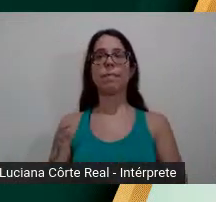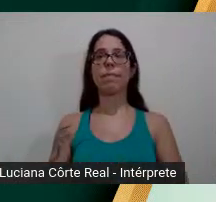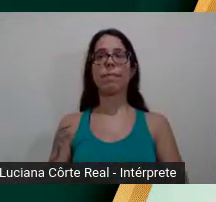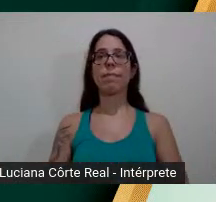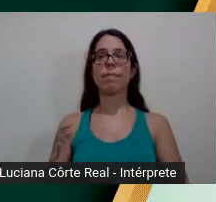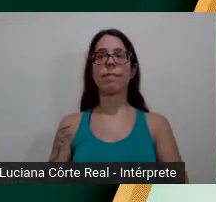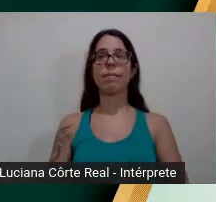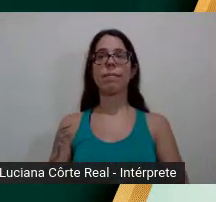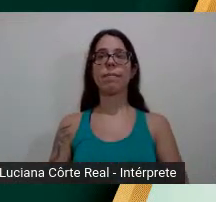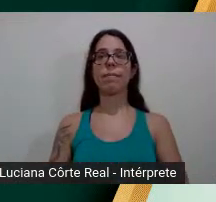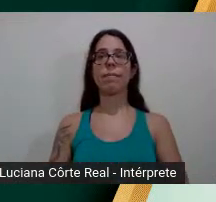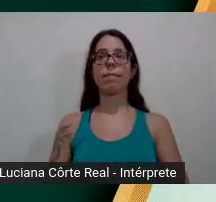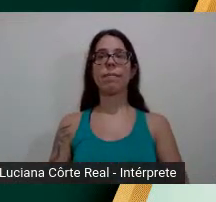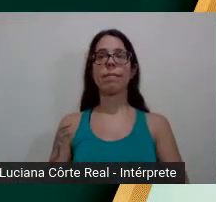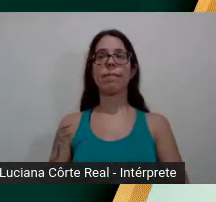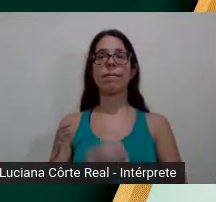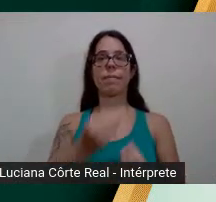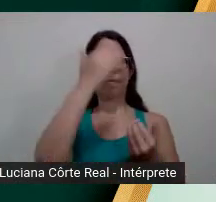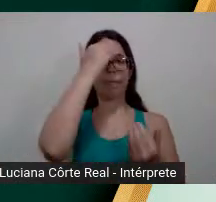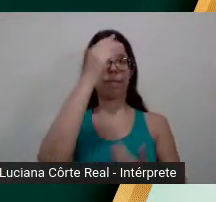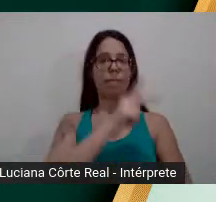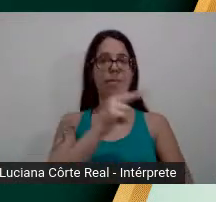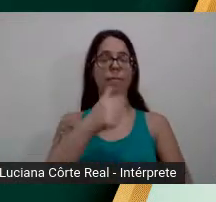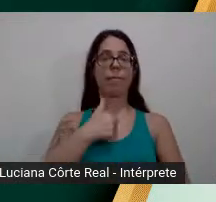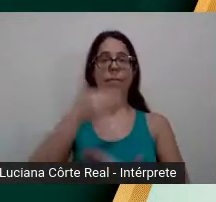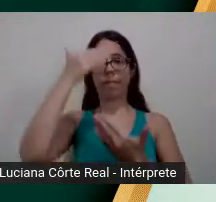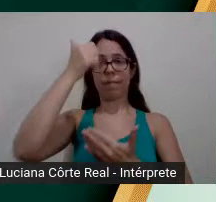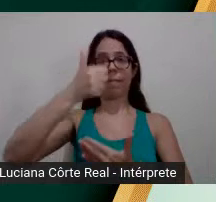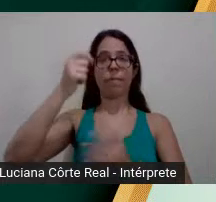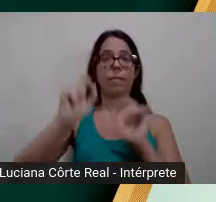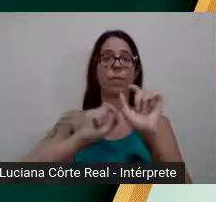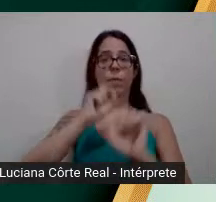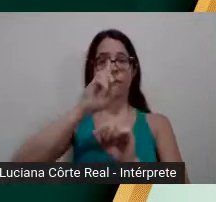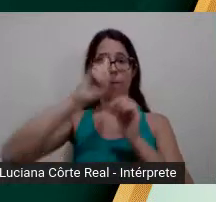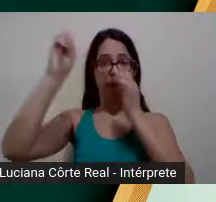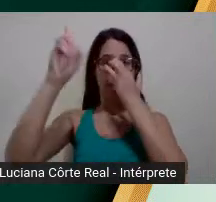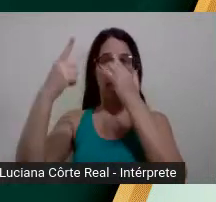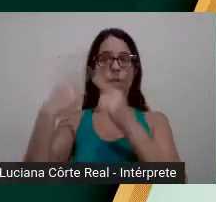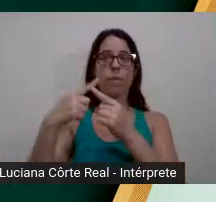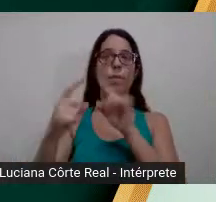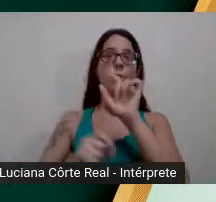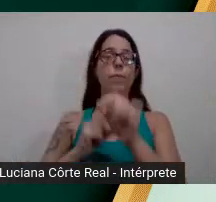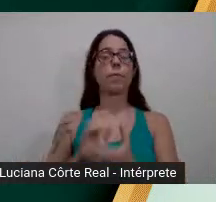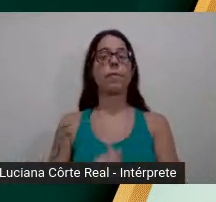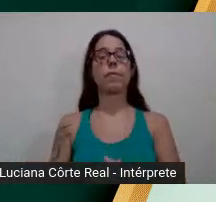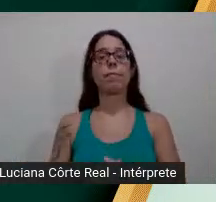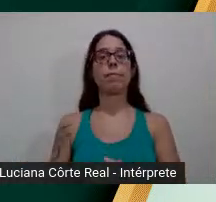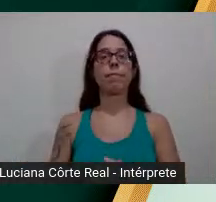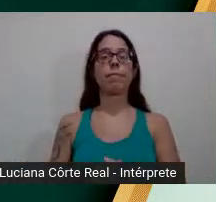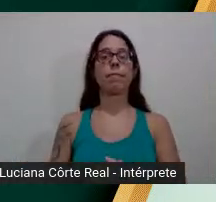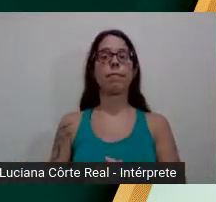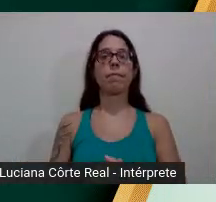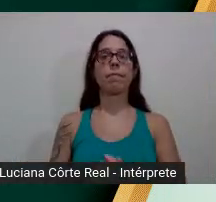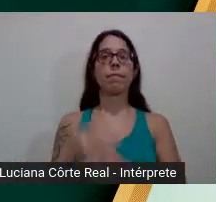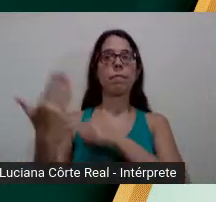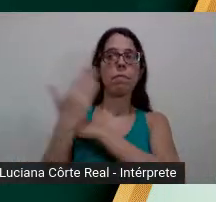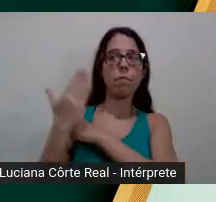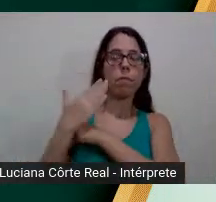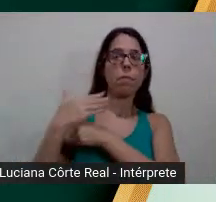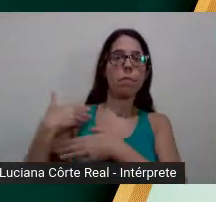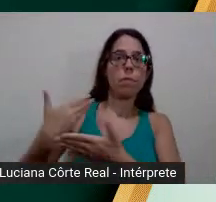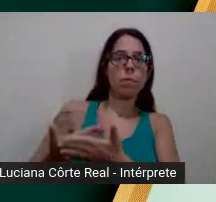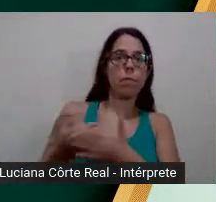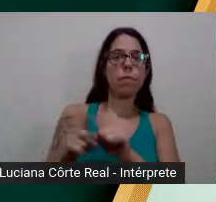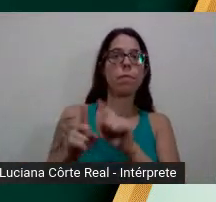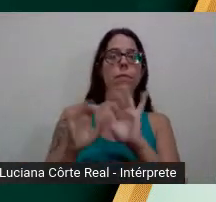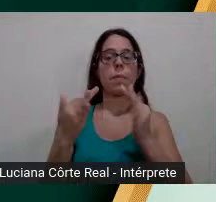Muito obrigada, professor. Agradeço primeiramente a Deus por ter me sustentado até aqui, a minha família por todo o